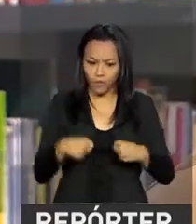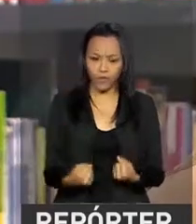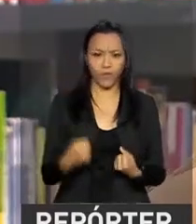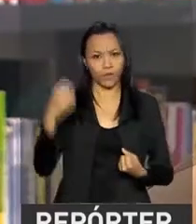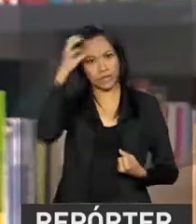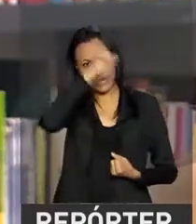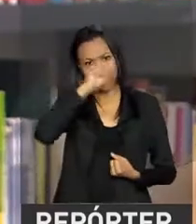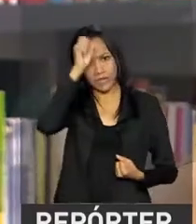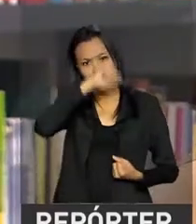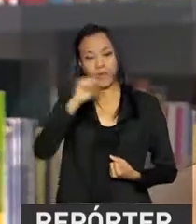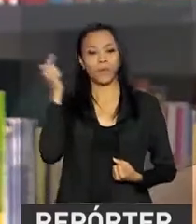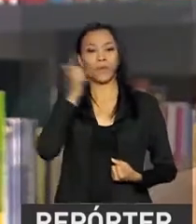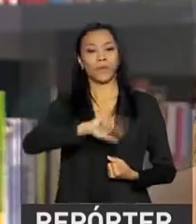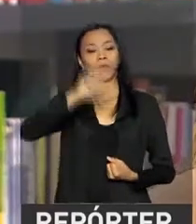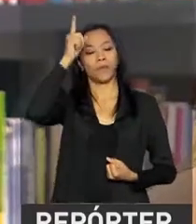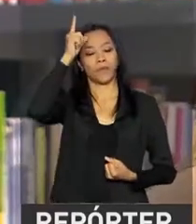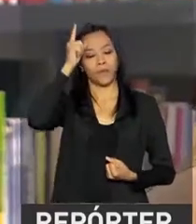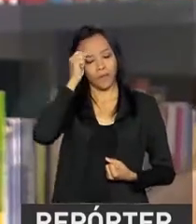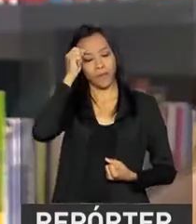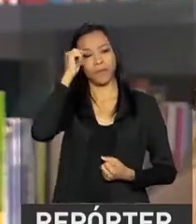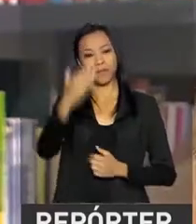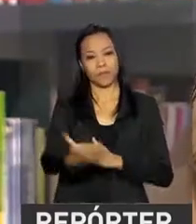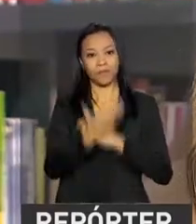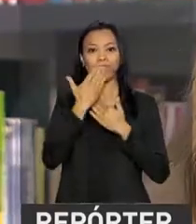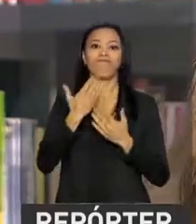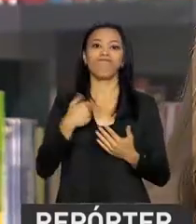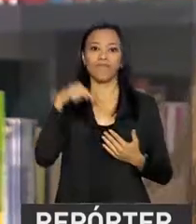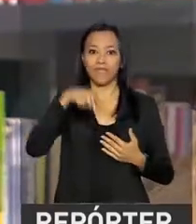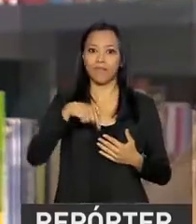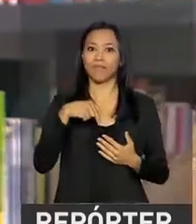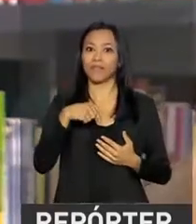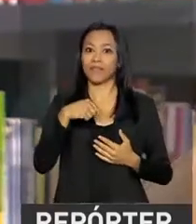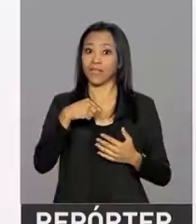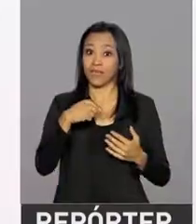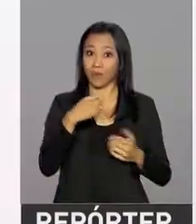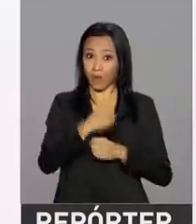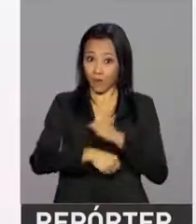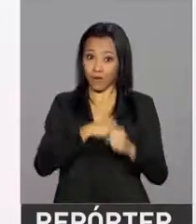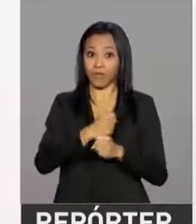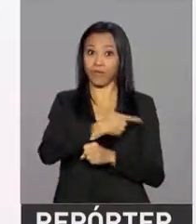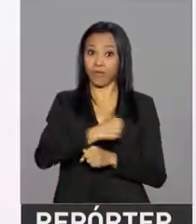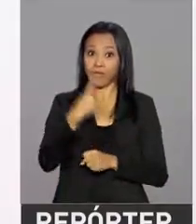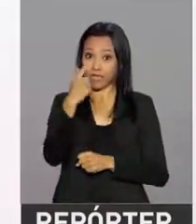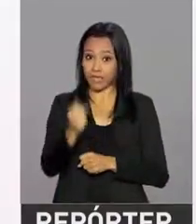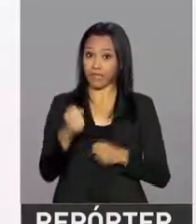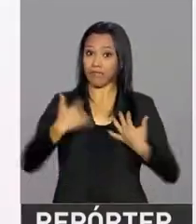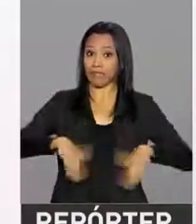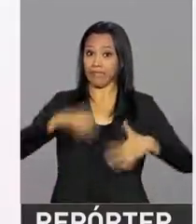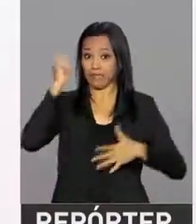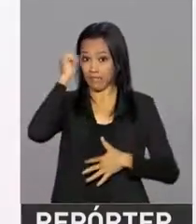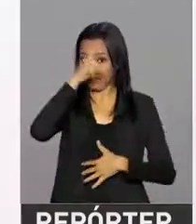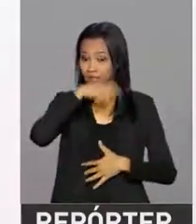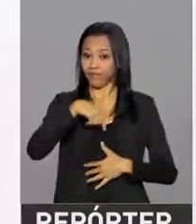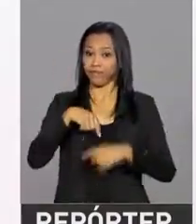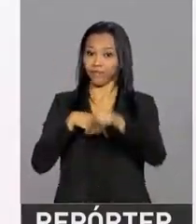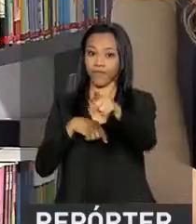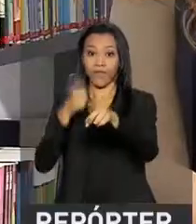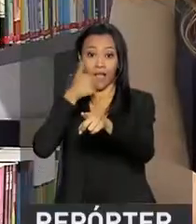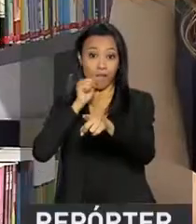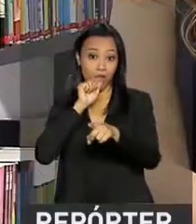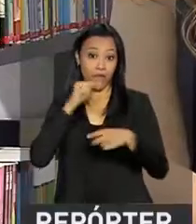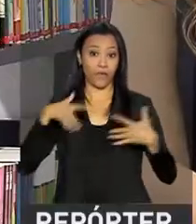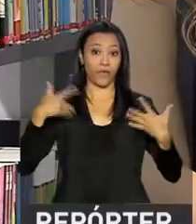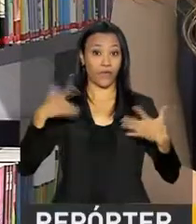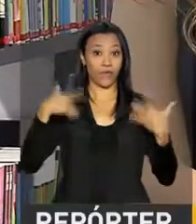compensou tudo que eu passei nesse ano de 2006 o desempenho de parar para deixou a mãe empolgada